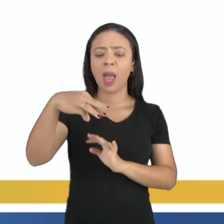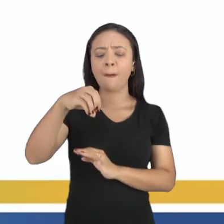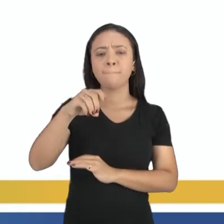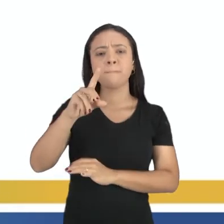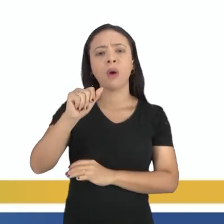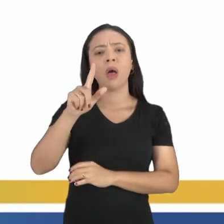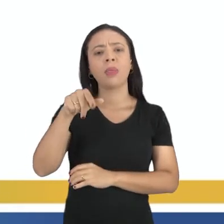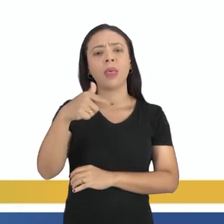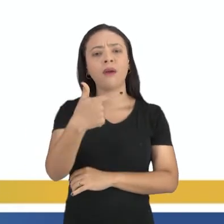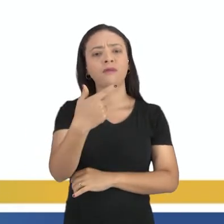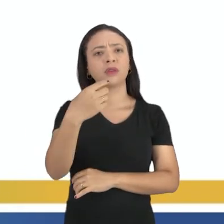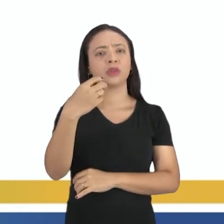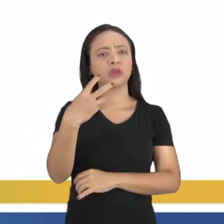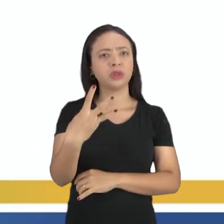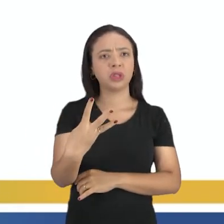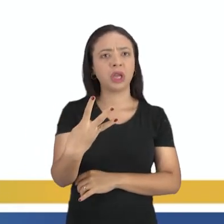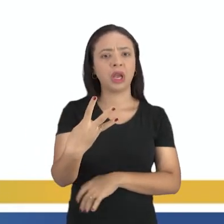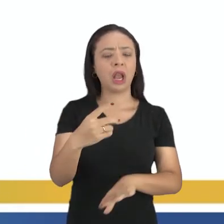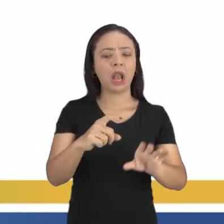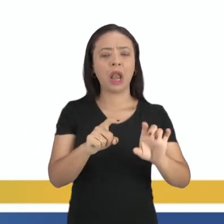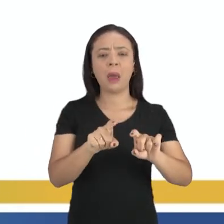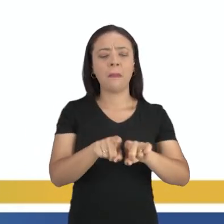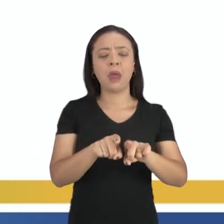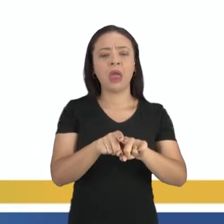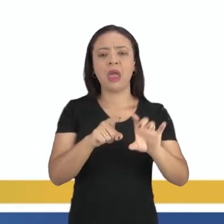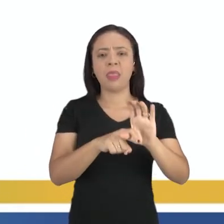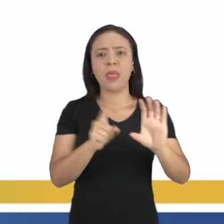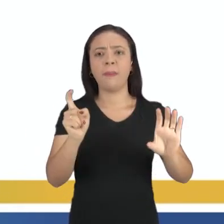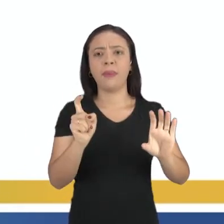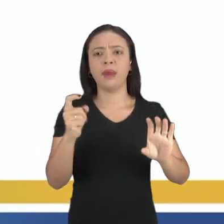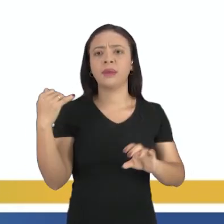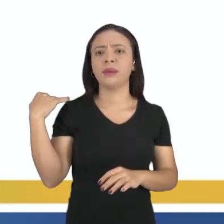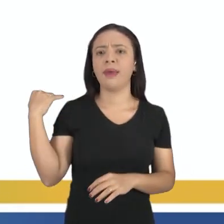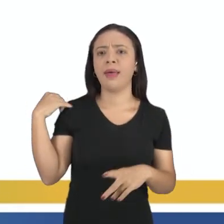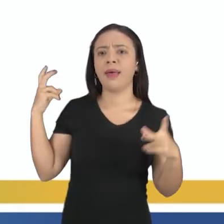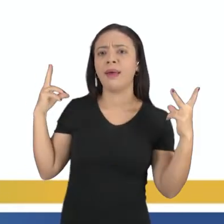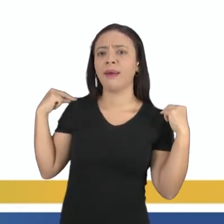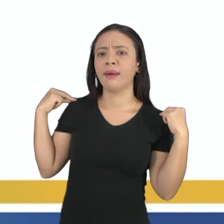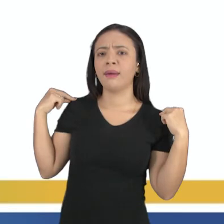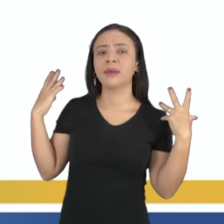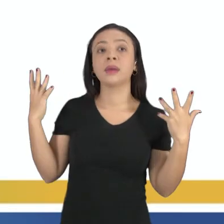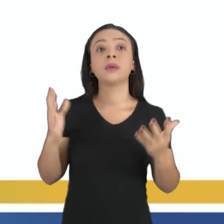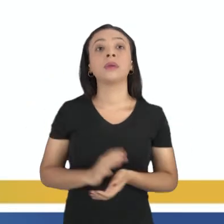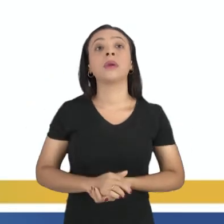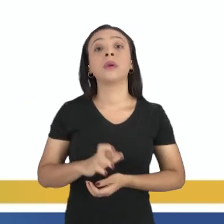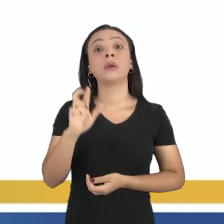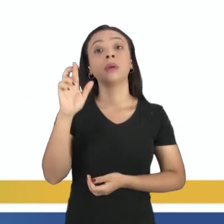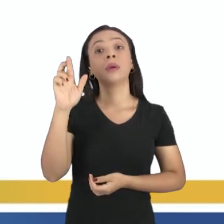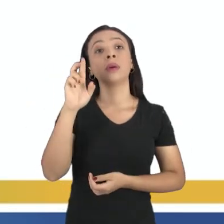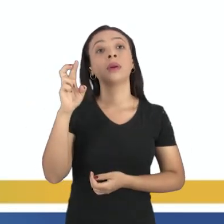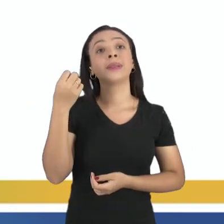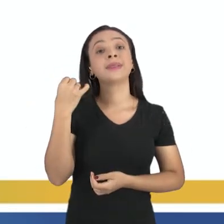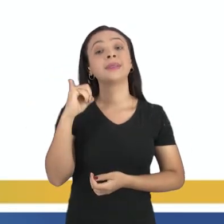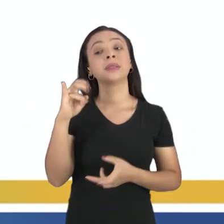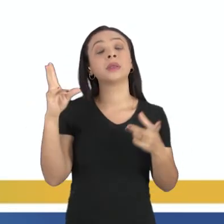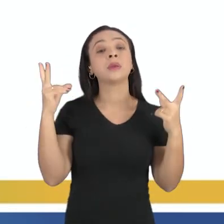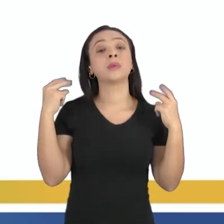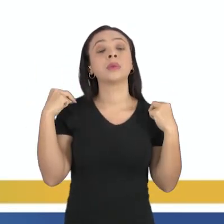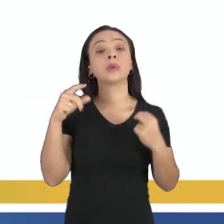23, independentemente aí da idade do motorista? Observe que se este for um motorista que